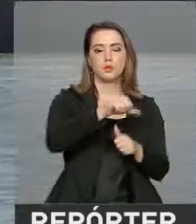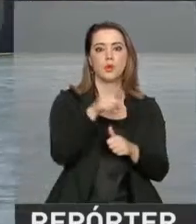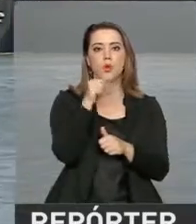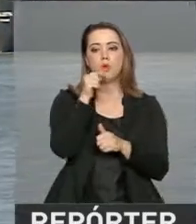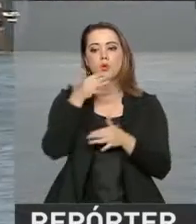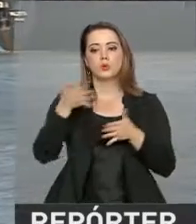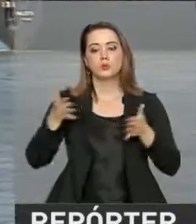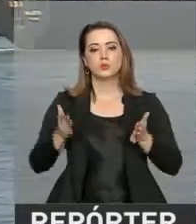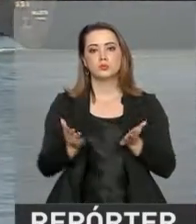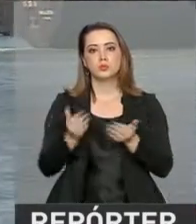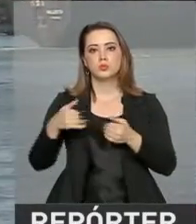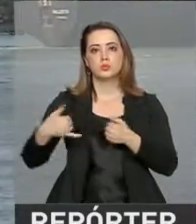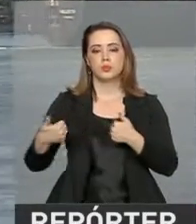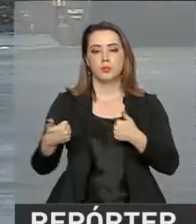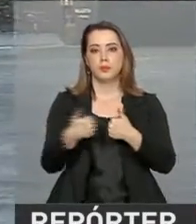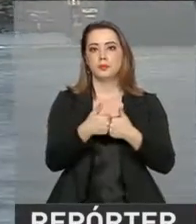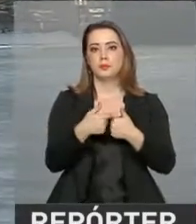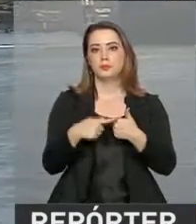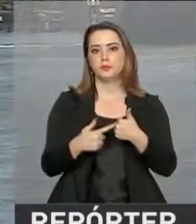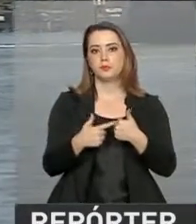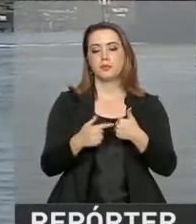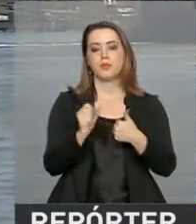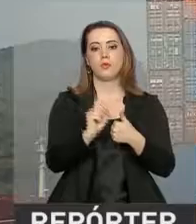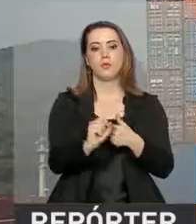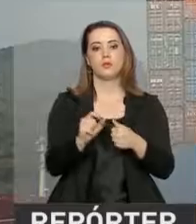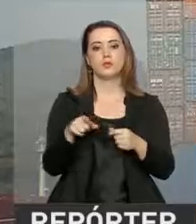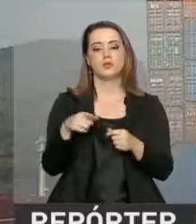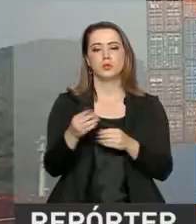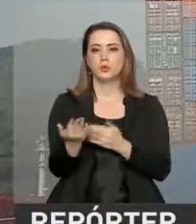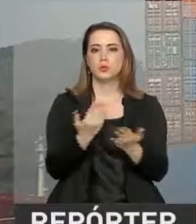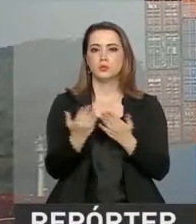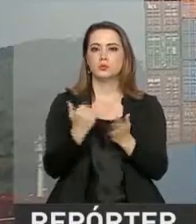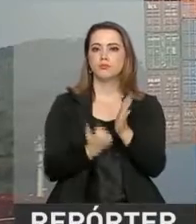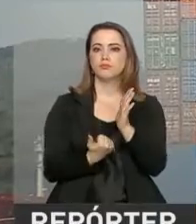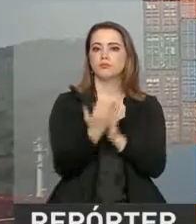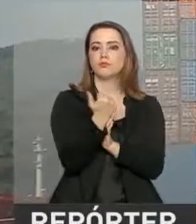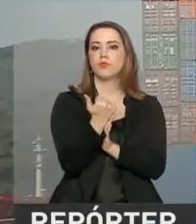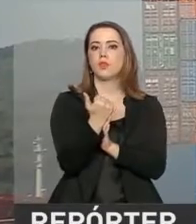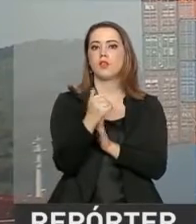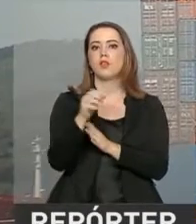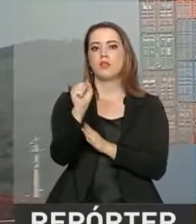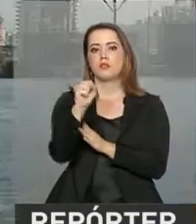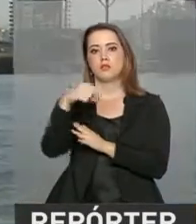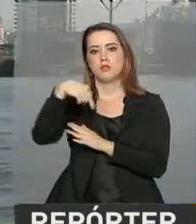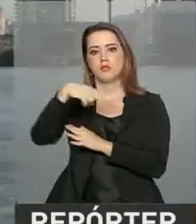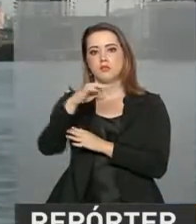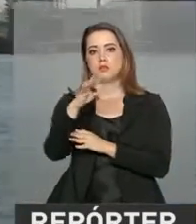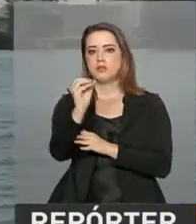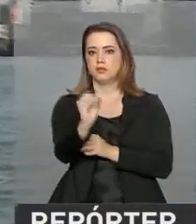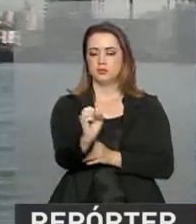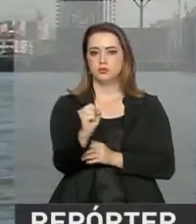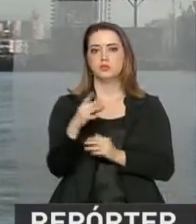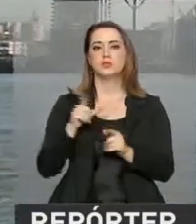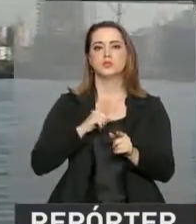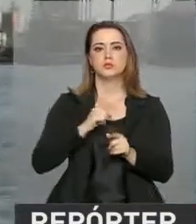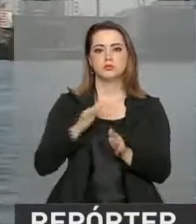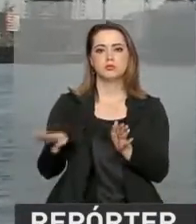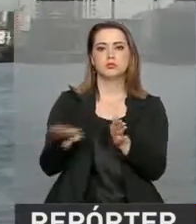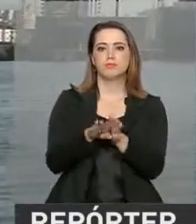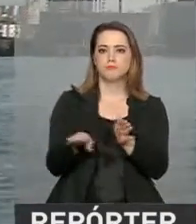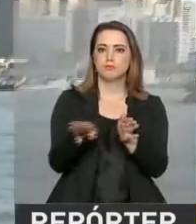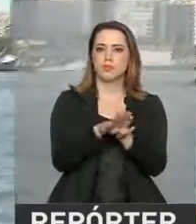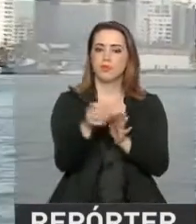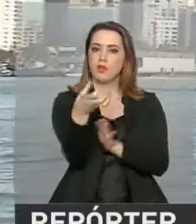de 2% em relação ao mesmo período do ano passado o porto de santos foi o que mais contribuiu para esse resultado com quase